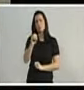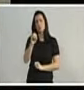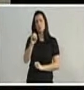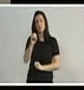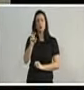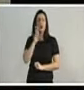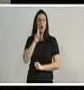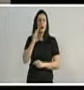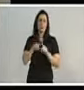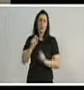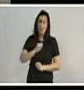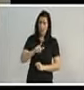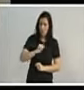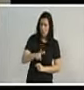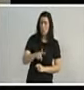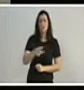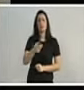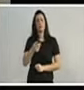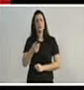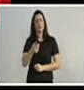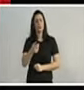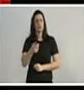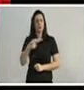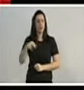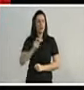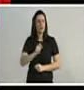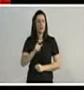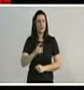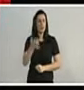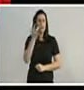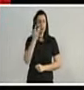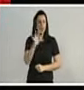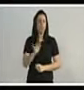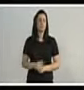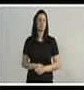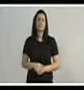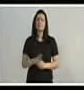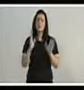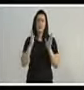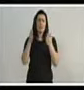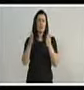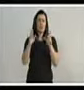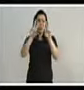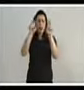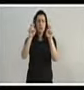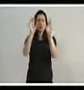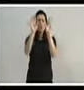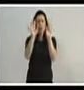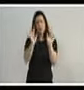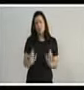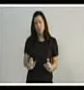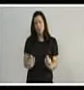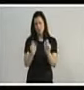e novembro dourado com os temas de prevenção e controle a ação com relação ao câncer de mama próstata infantil em blumenau uma